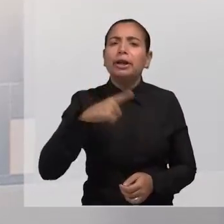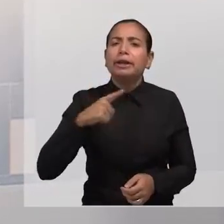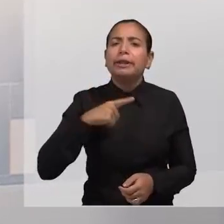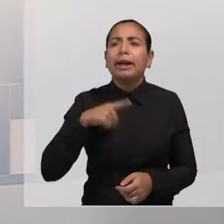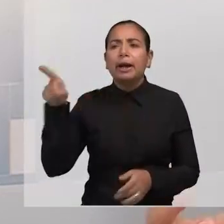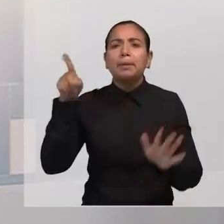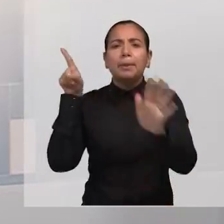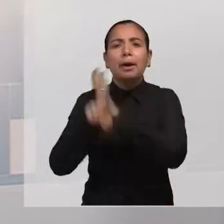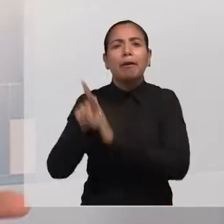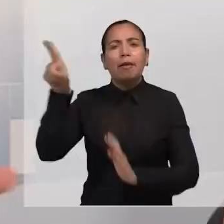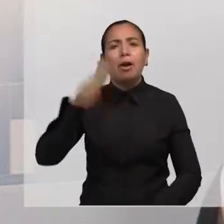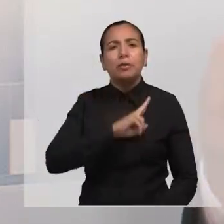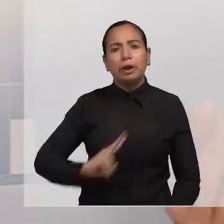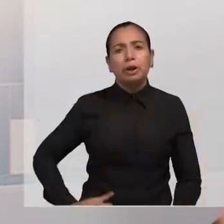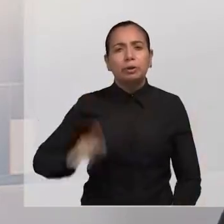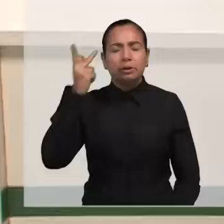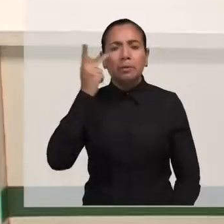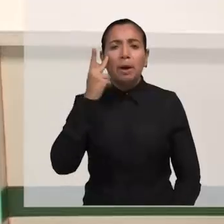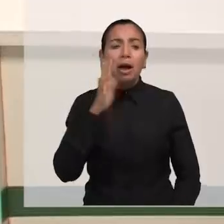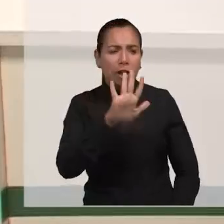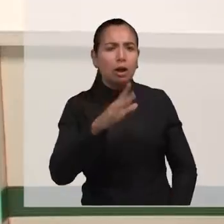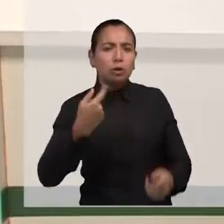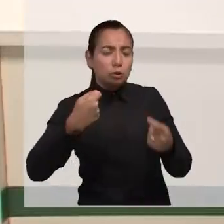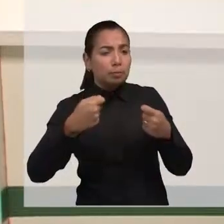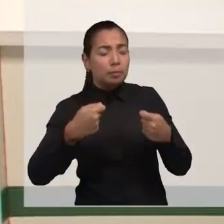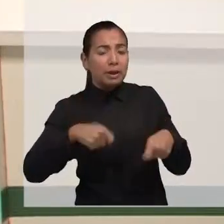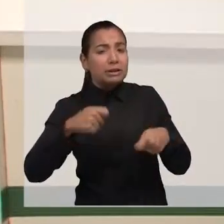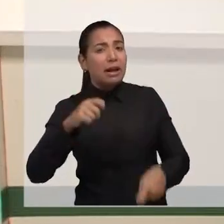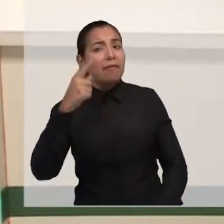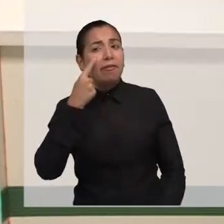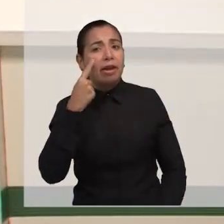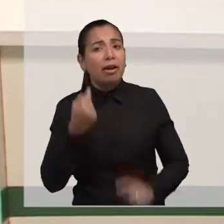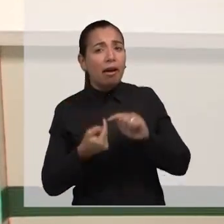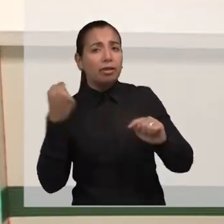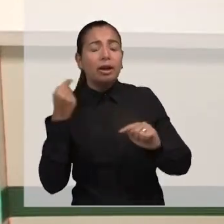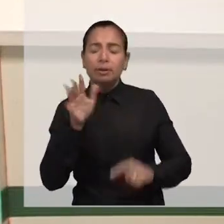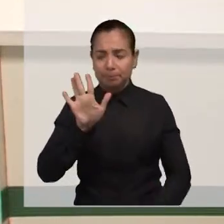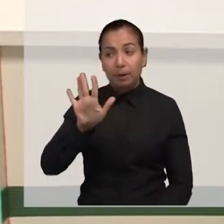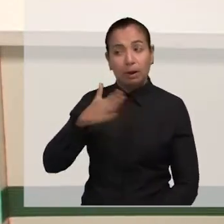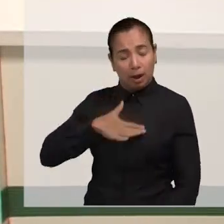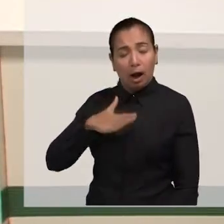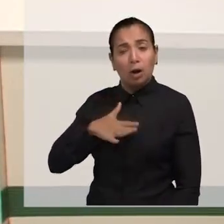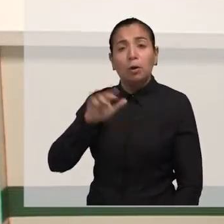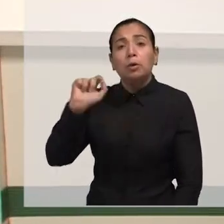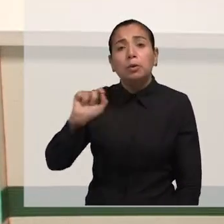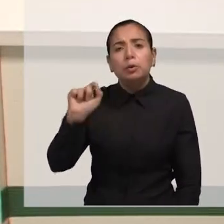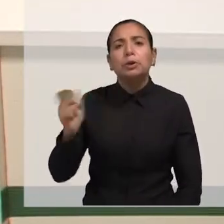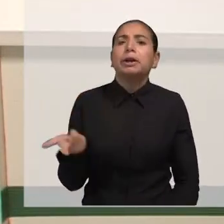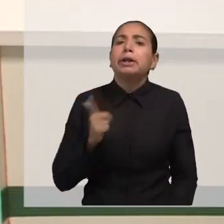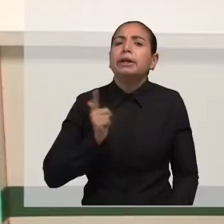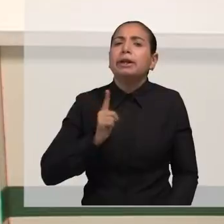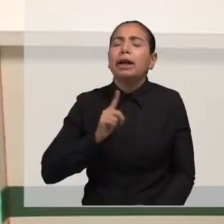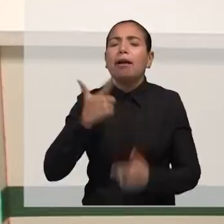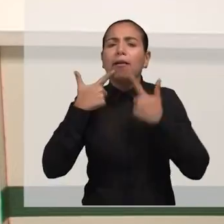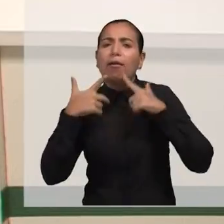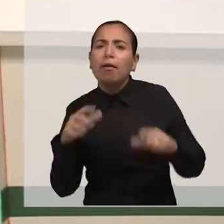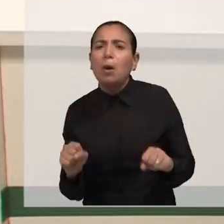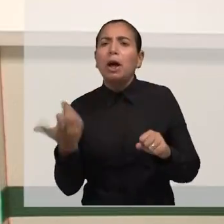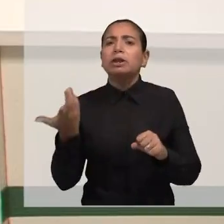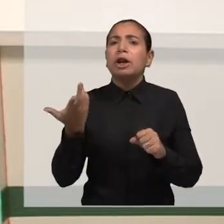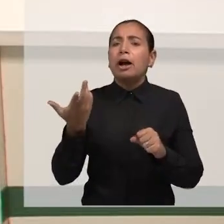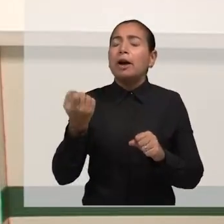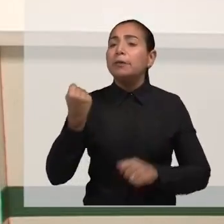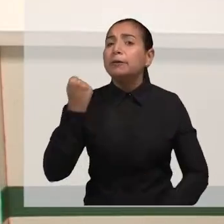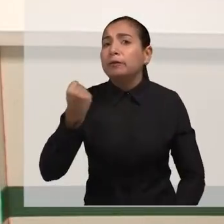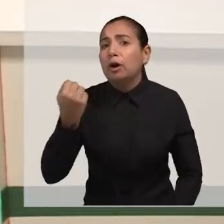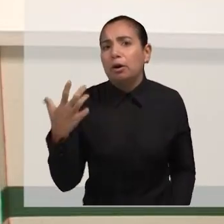de São Paulo, que ele acabou Vamos mais pegando, atrás. Não, que ele acabou pegando um linguajar muito forte. Aí o